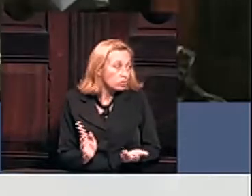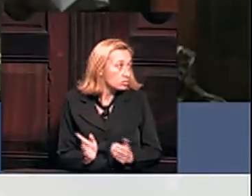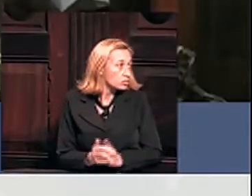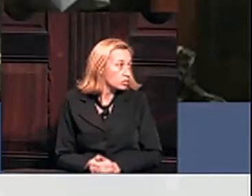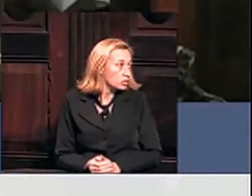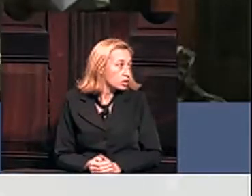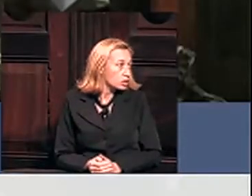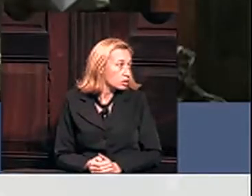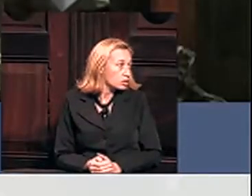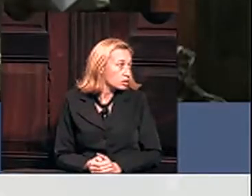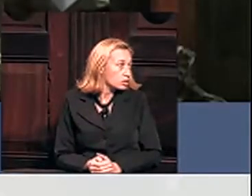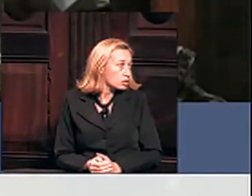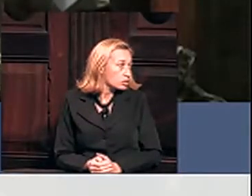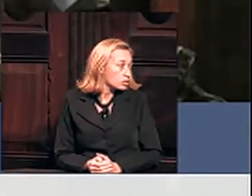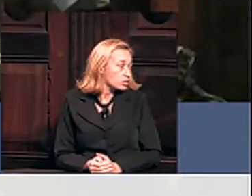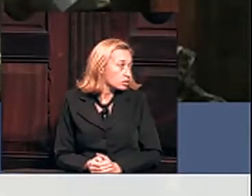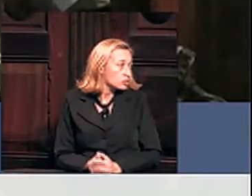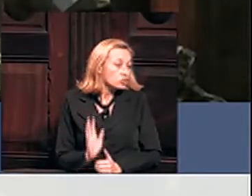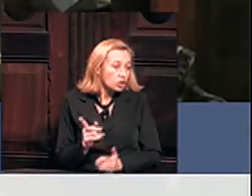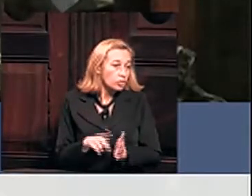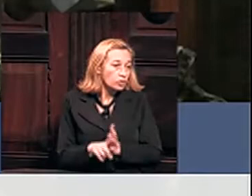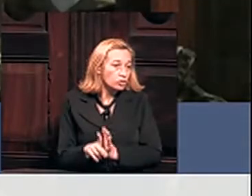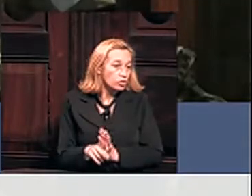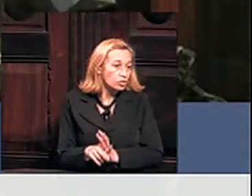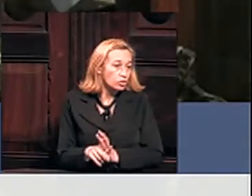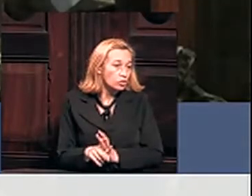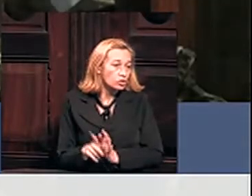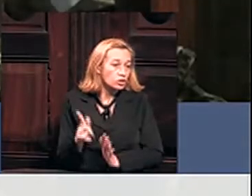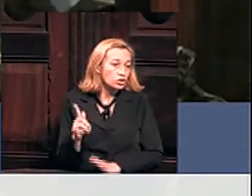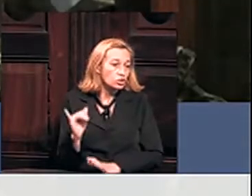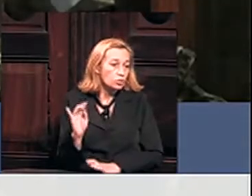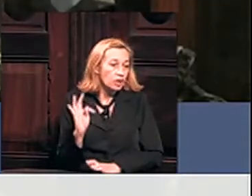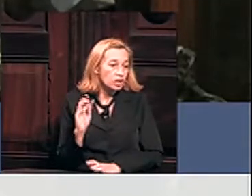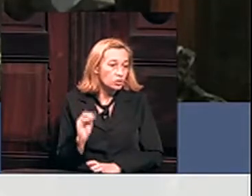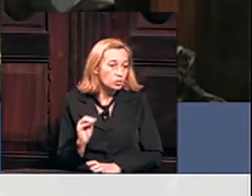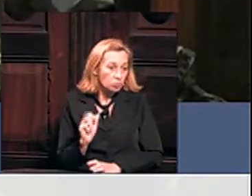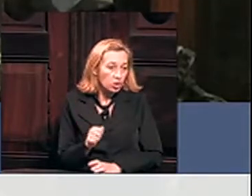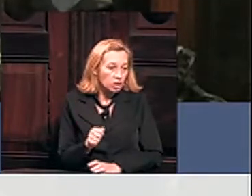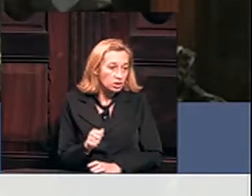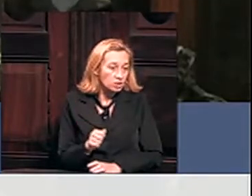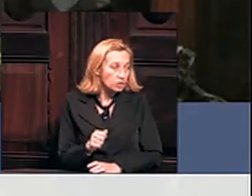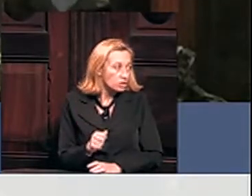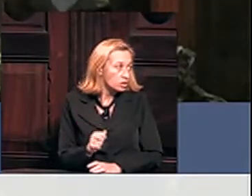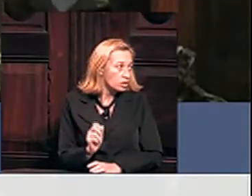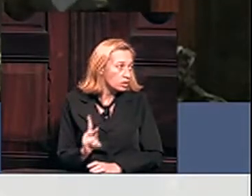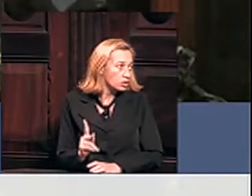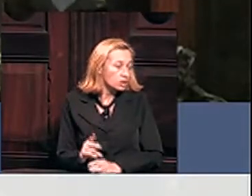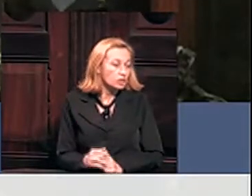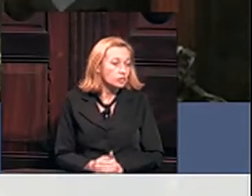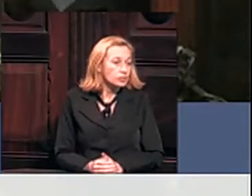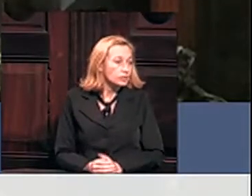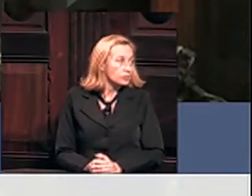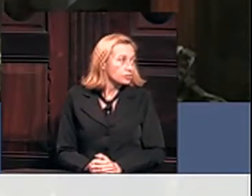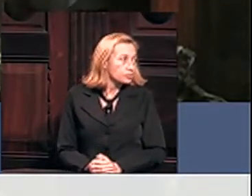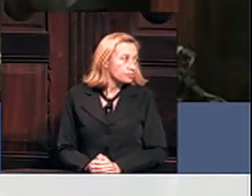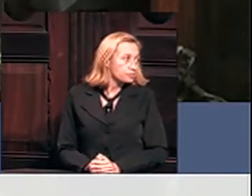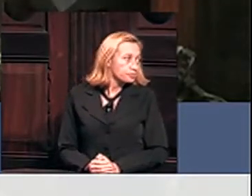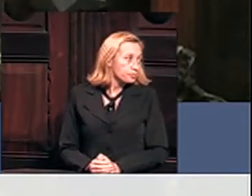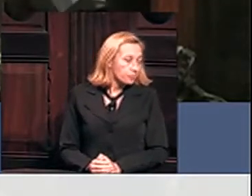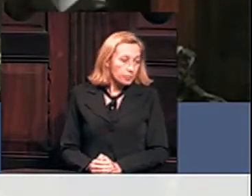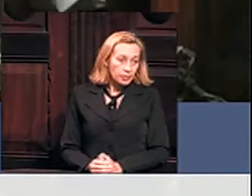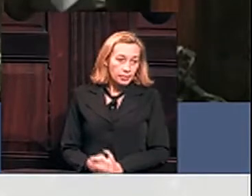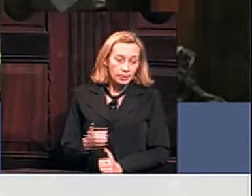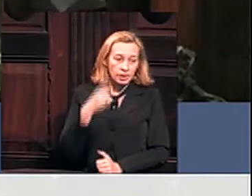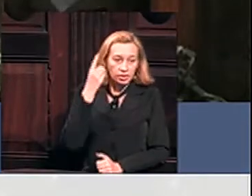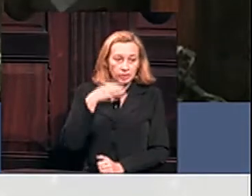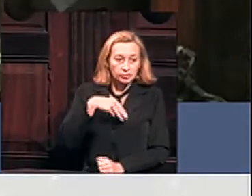Não, ele está dizendo que não pode, já perguntei. Gilberto, pode ser autorizativo, Gilberto? Ok. Eu chamo os trabalhos à ordem, sem problema. Deputado